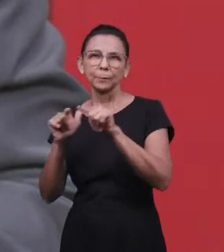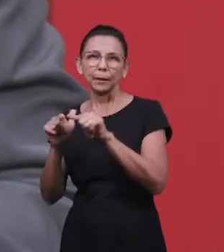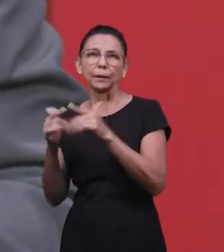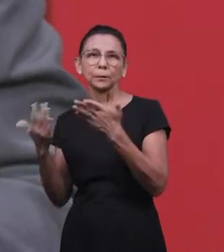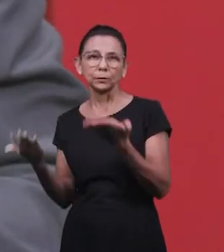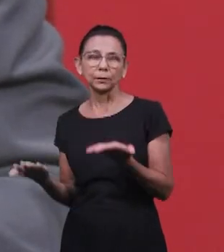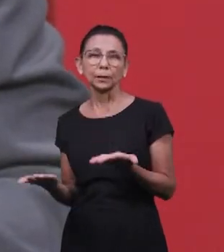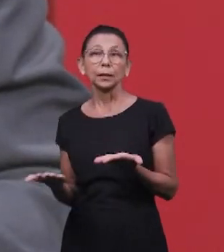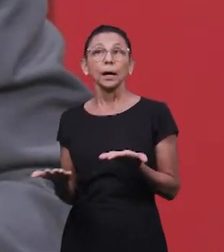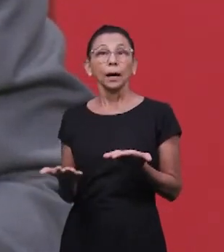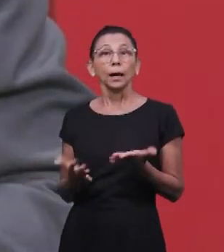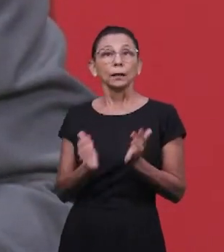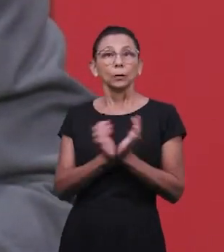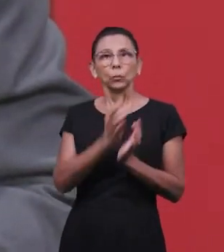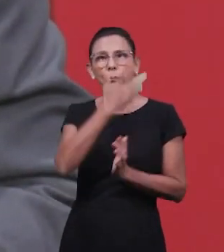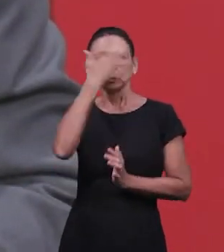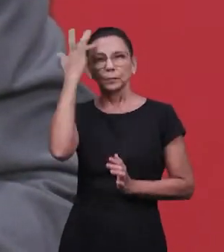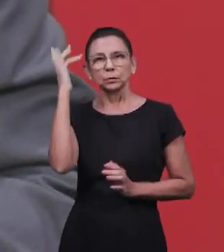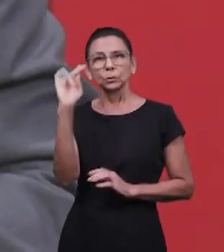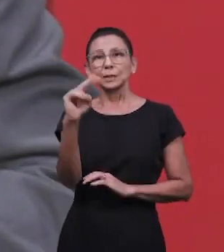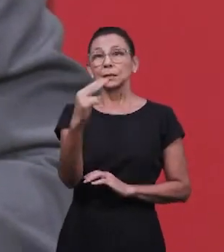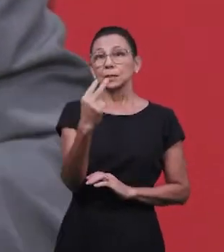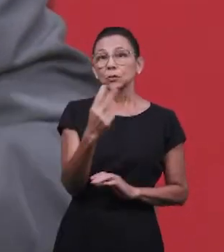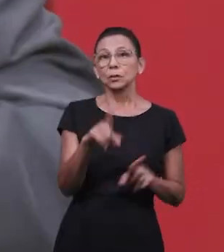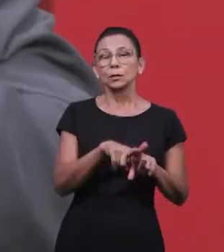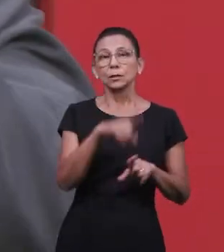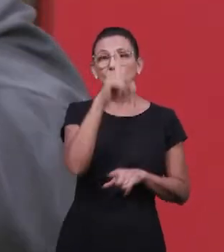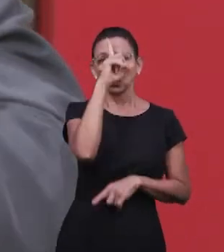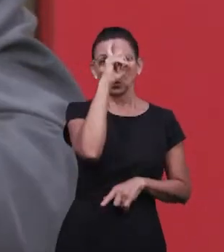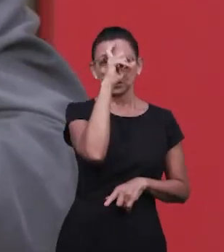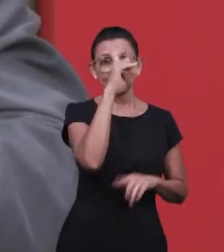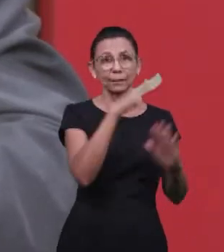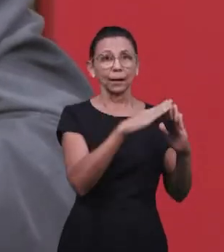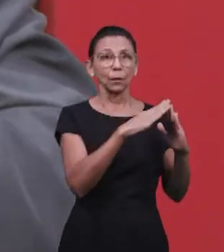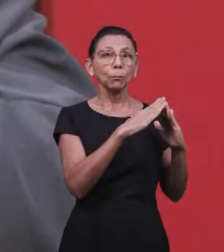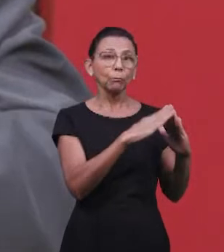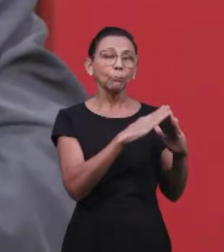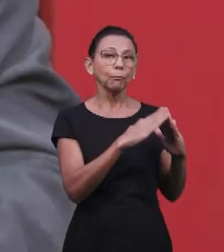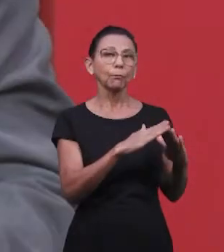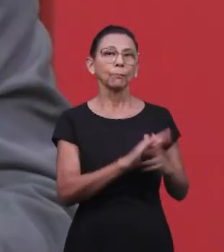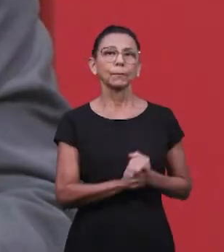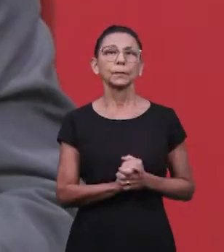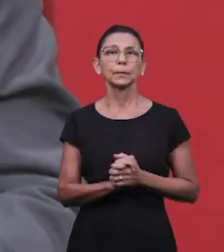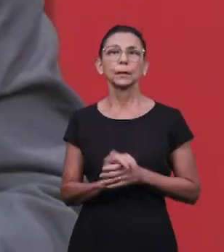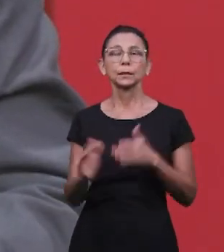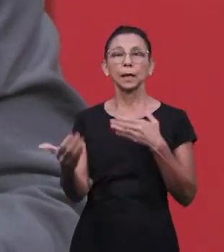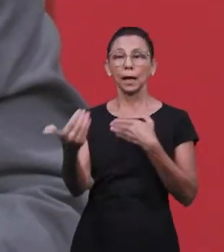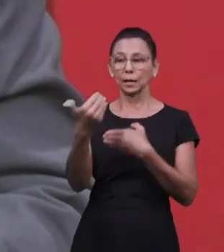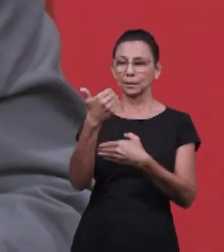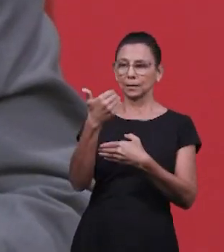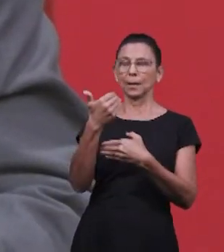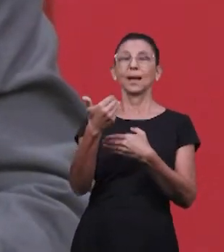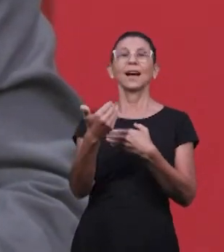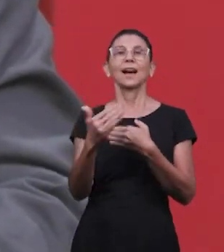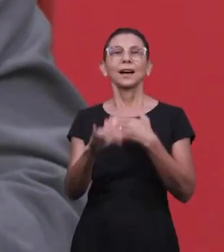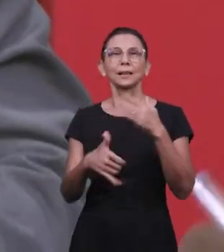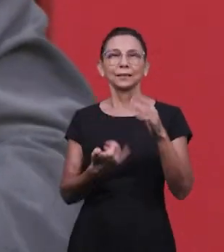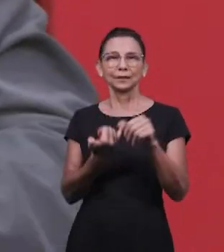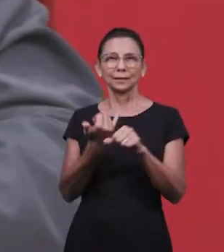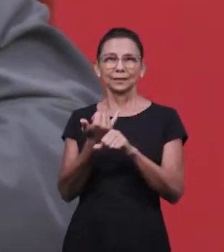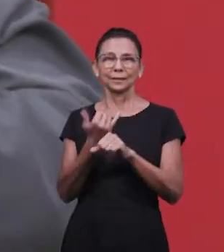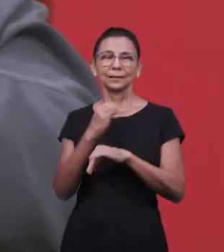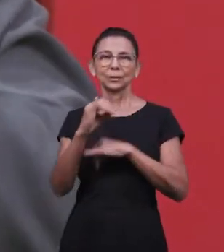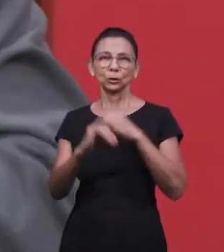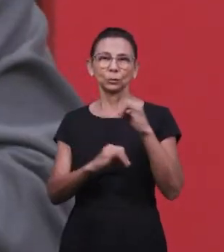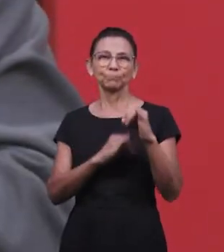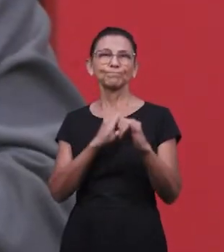nos assistido nos hospitais, tem tido acesso ali pela internet ao canal da Igreja Cristã Maranata,